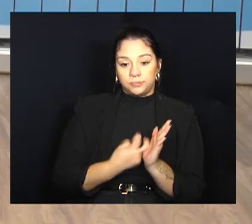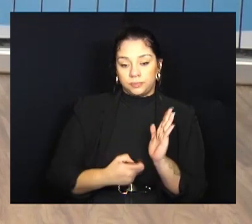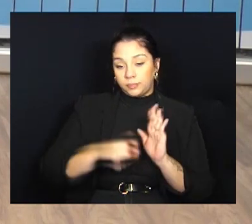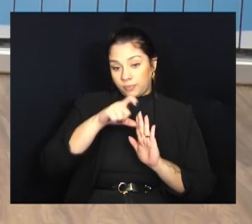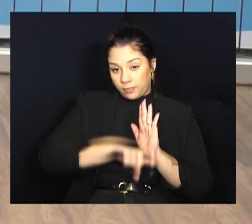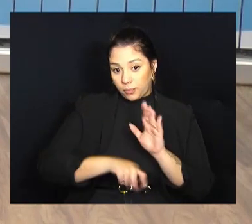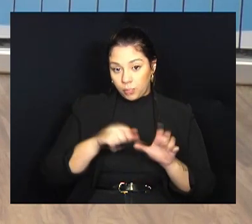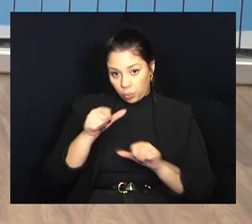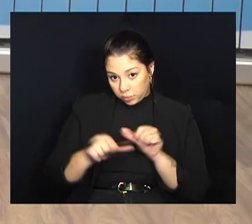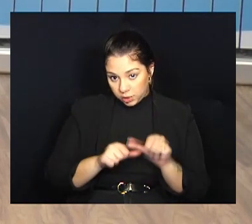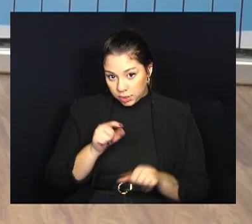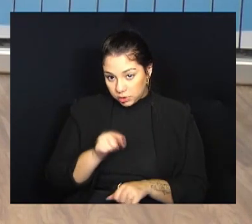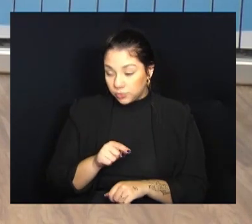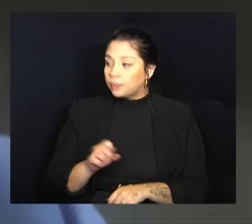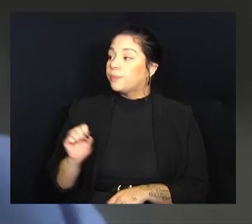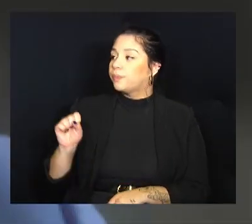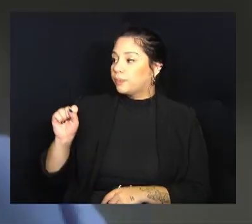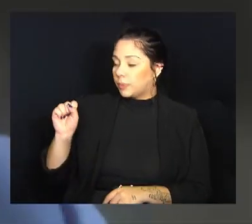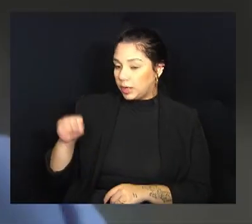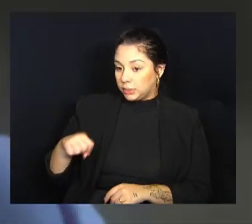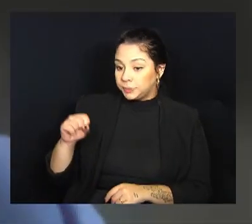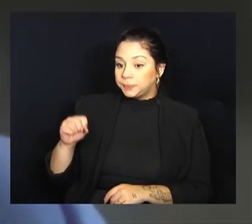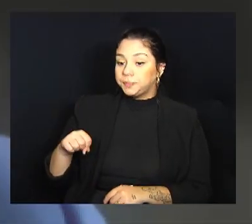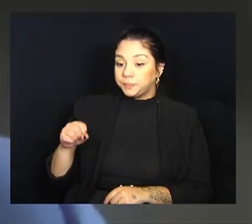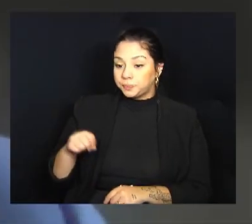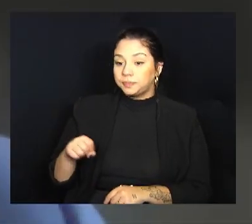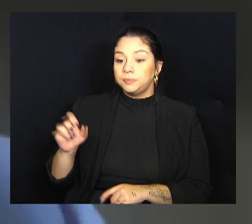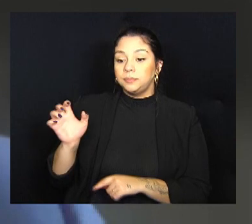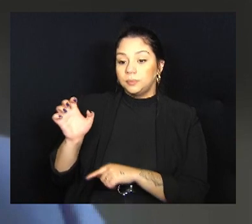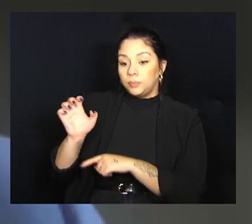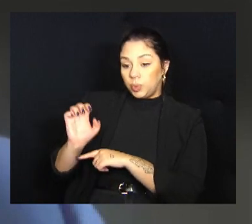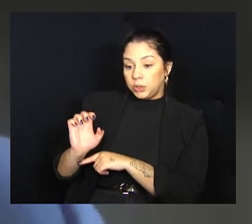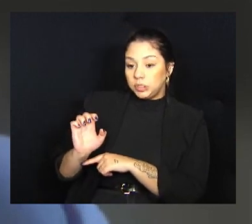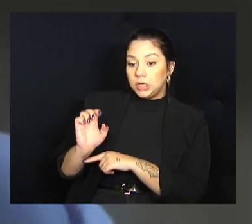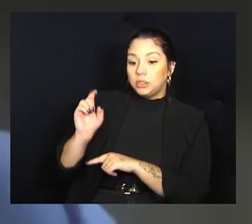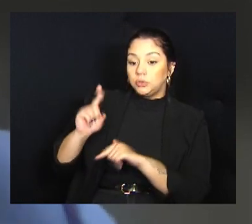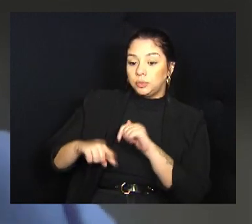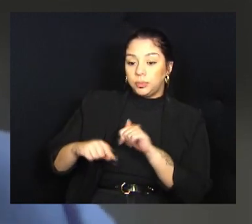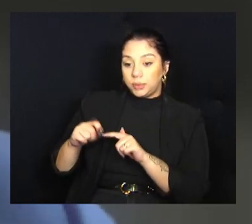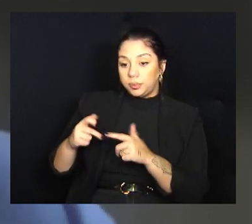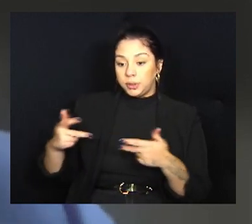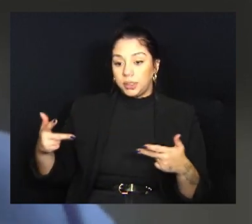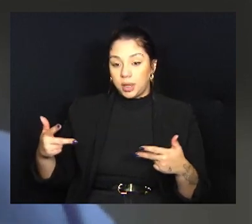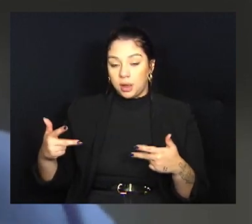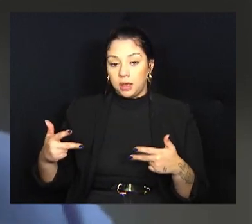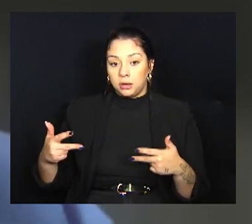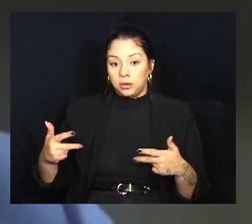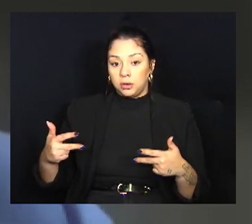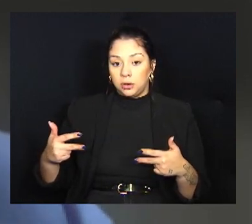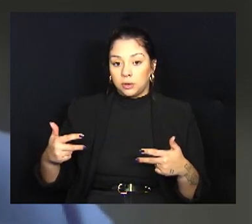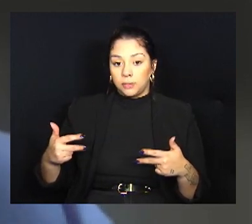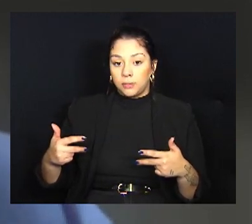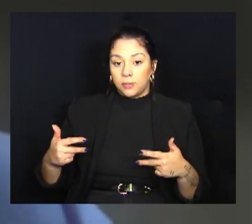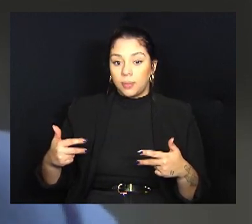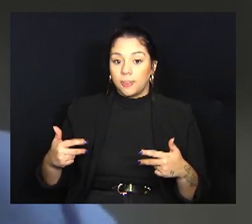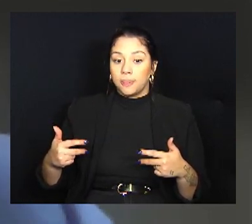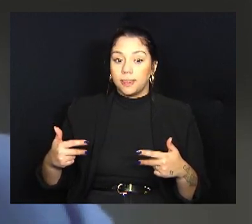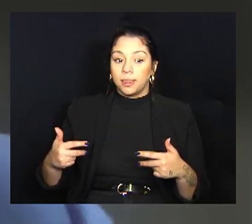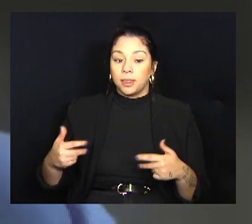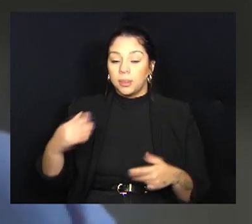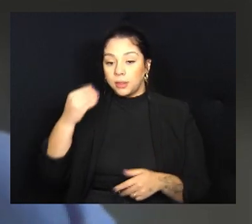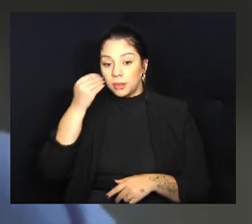Sim. A alíquota fixada pelos estados para as mercadorias, ela busca